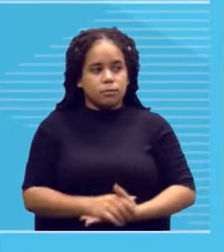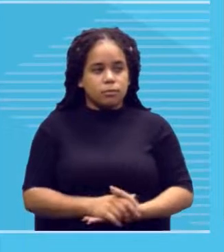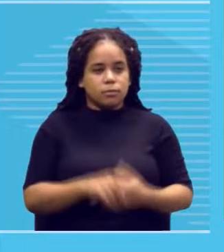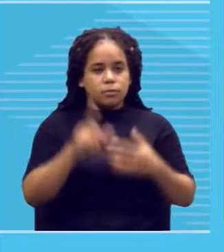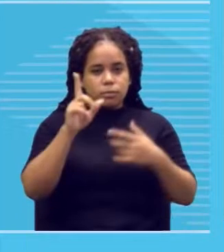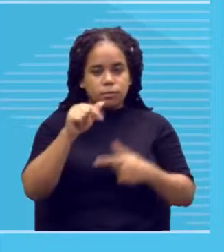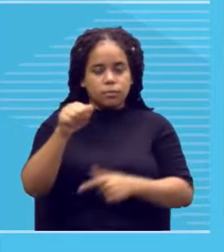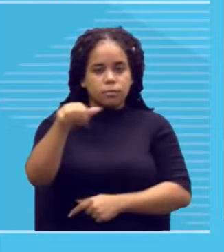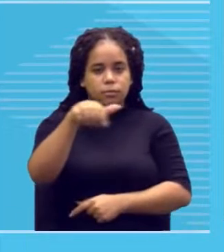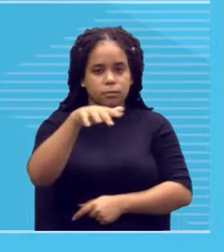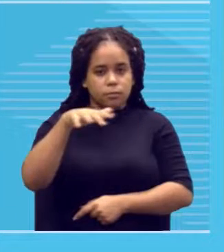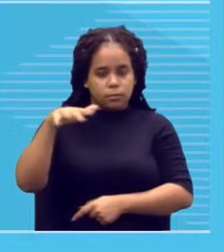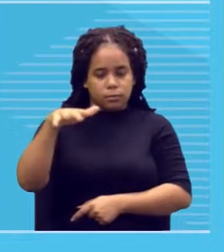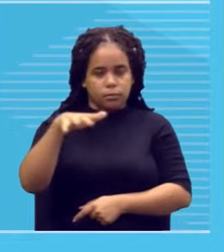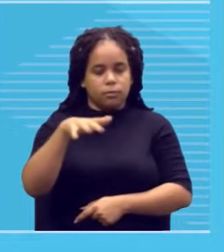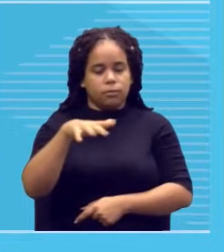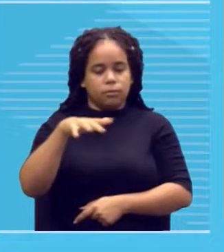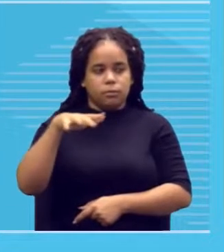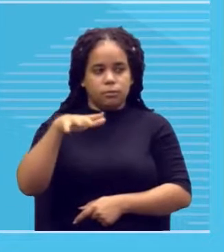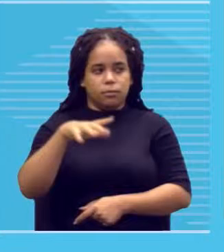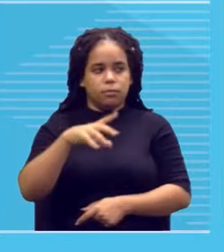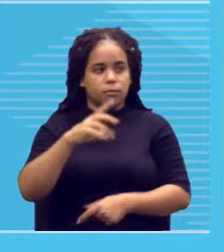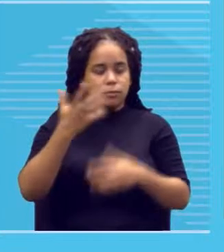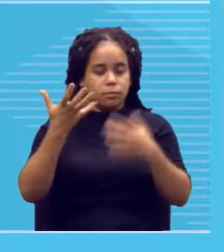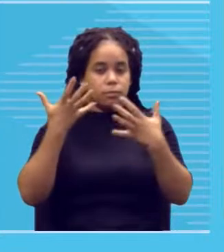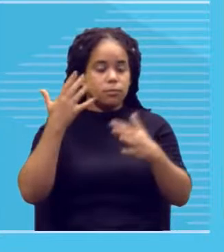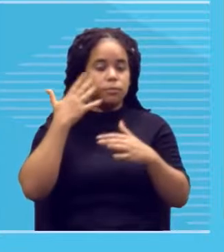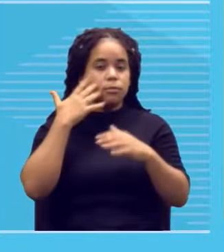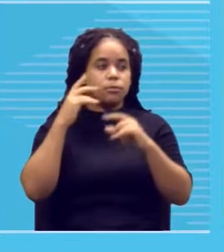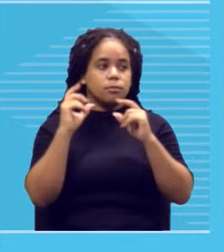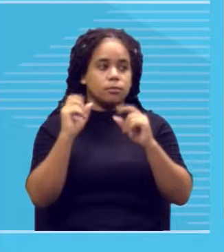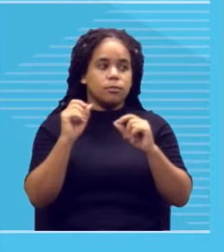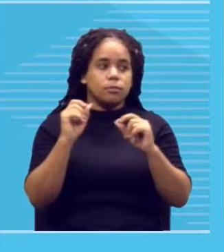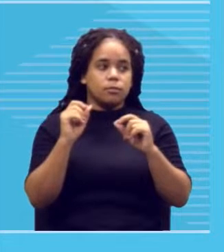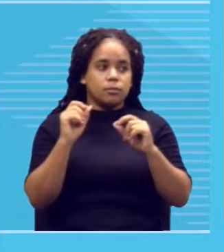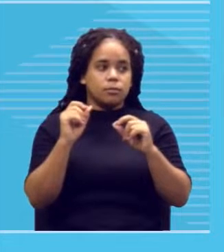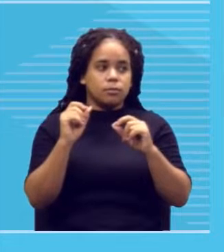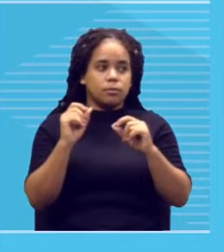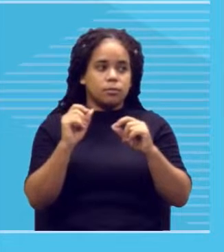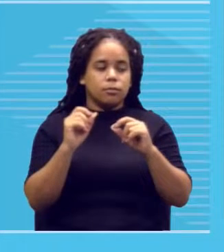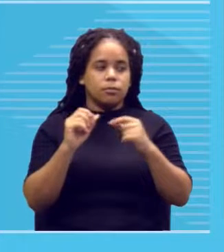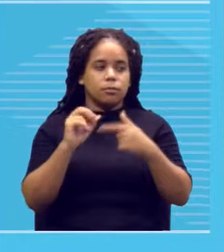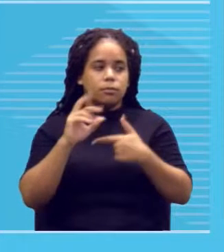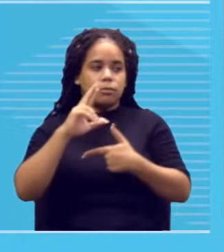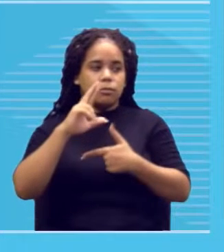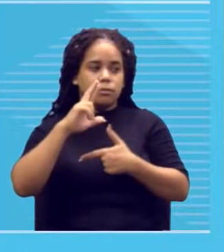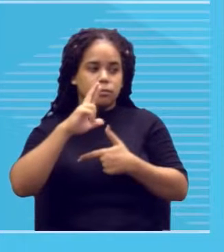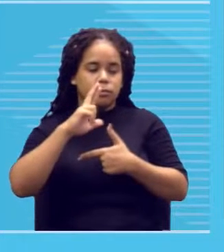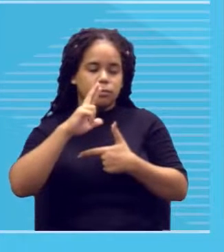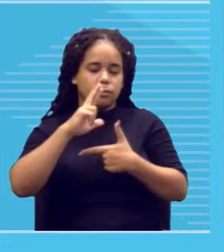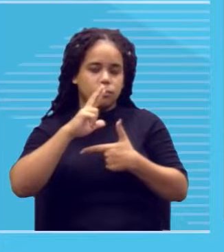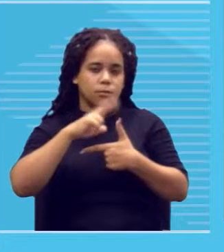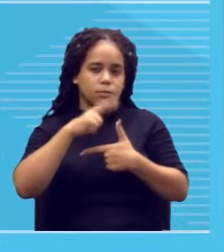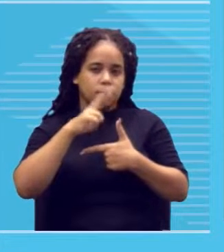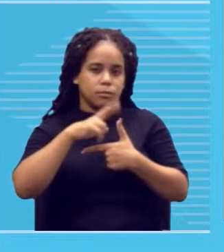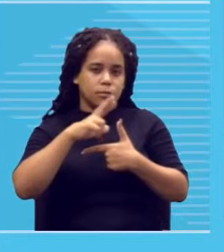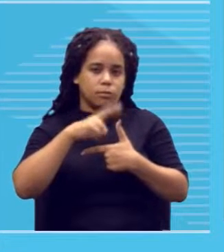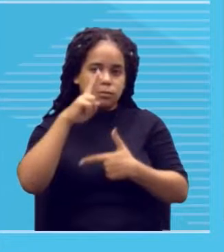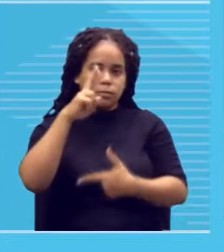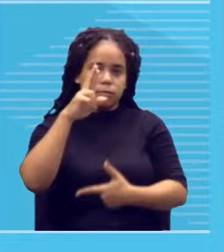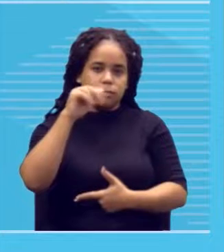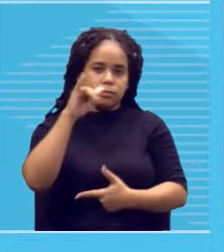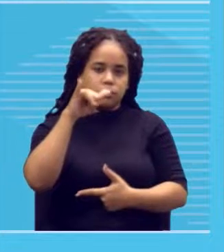é a área e ele quer saber o raio a história que já mudou um pouco né